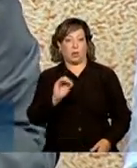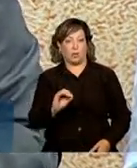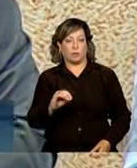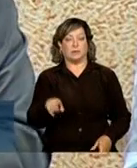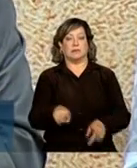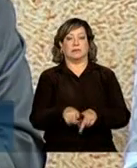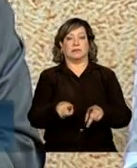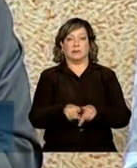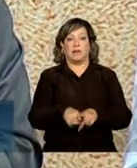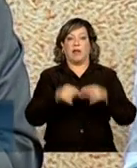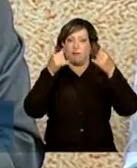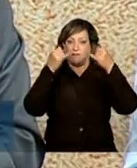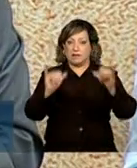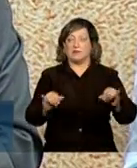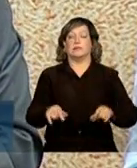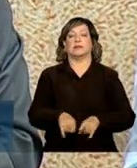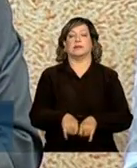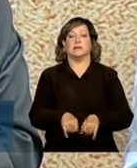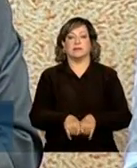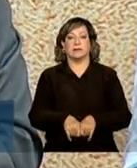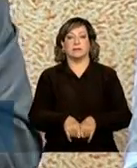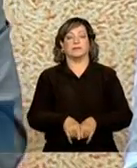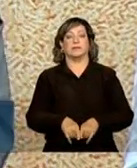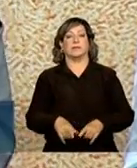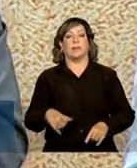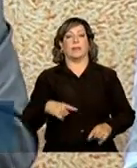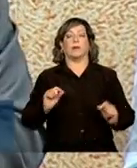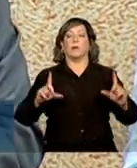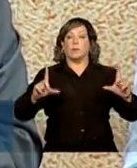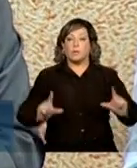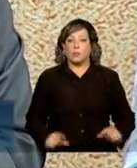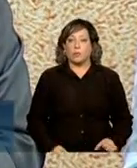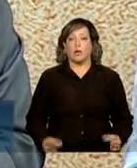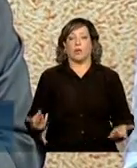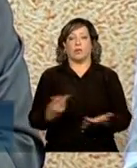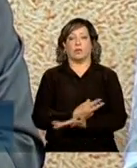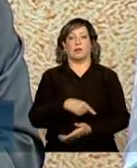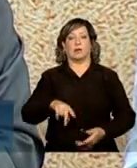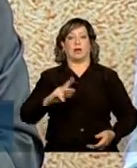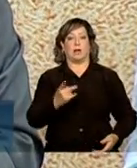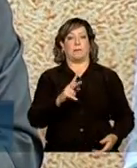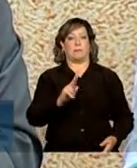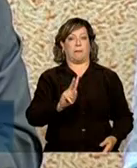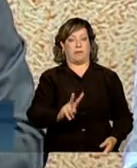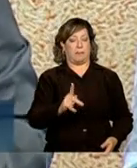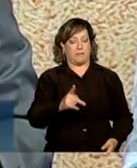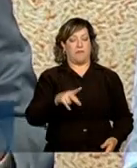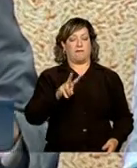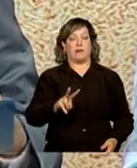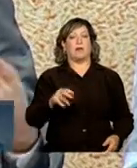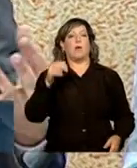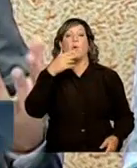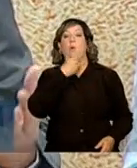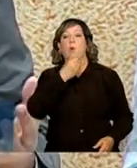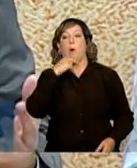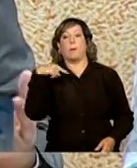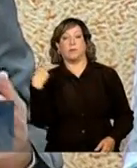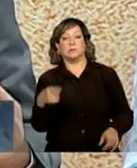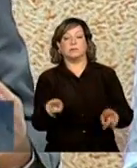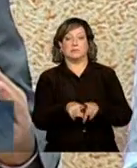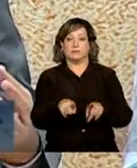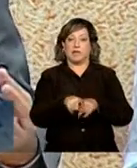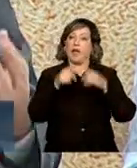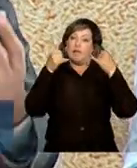impacto muito positivo e no na redução da incidência do HPV também na população masculina então o Brasil tá tendo a